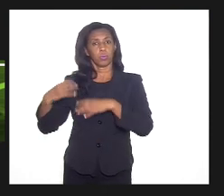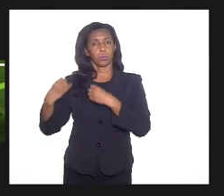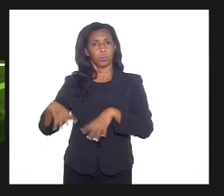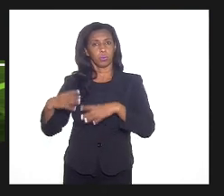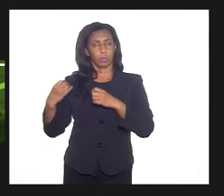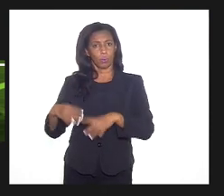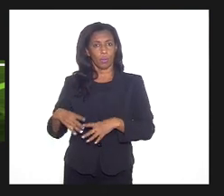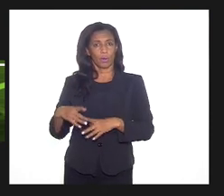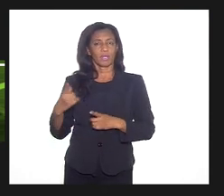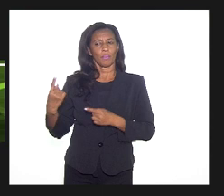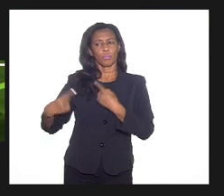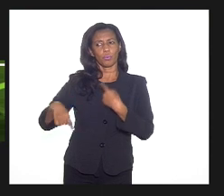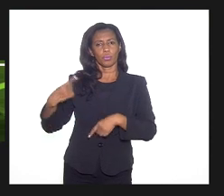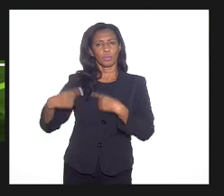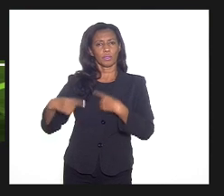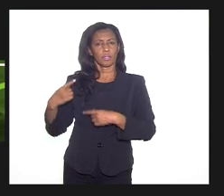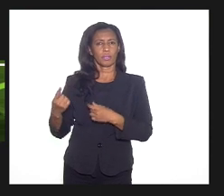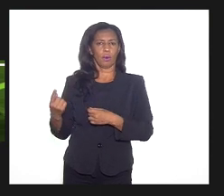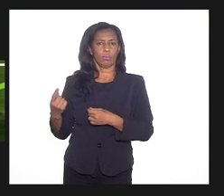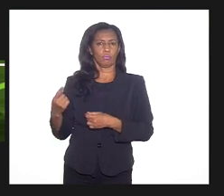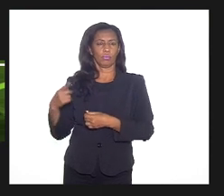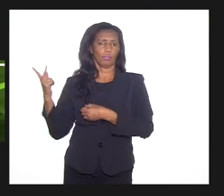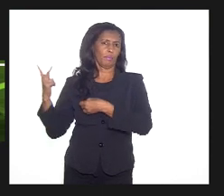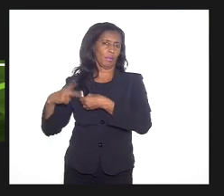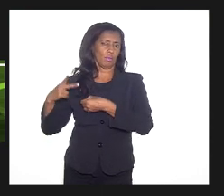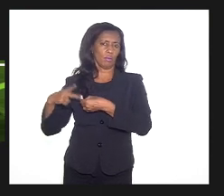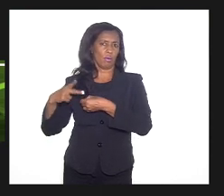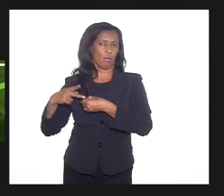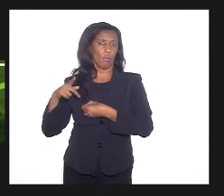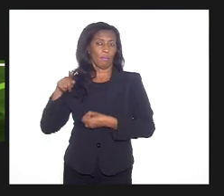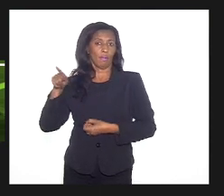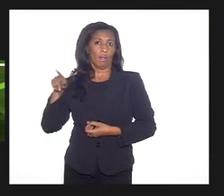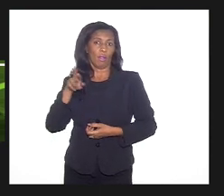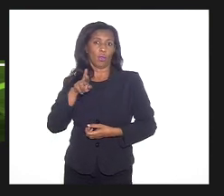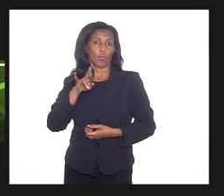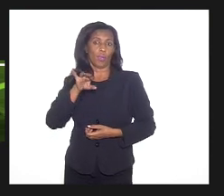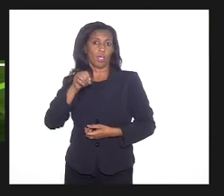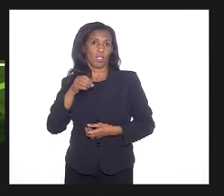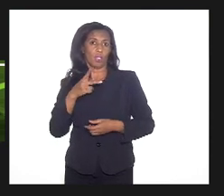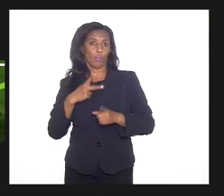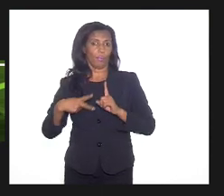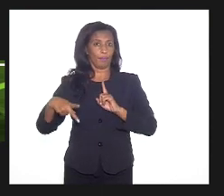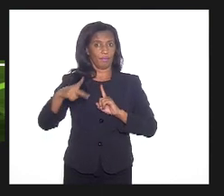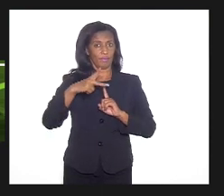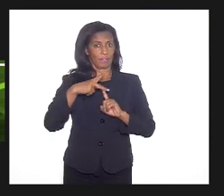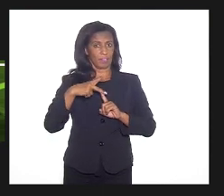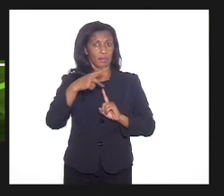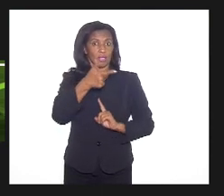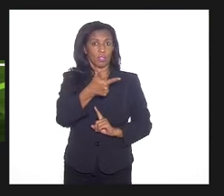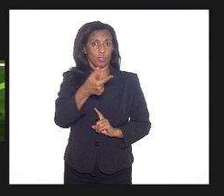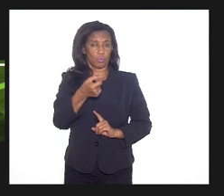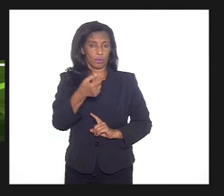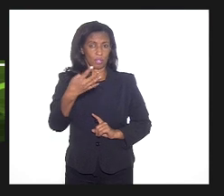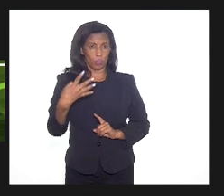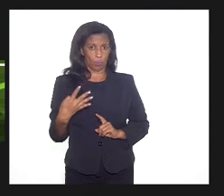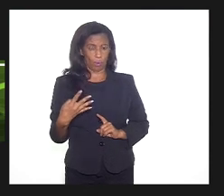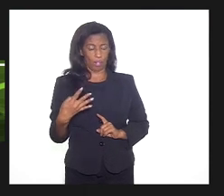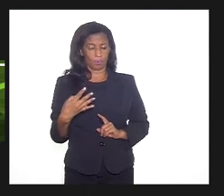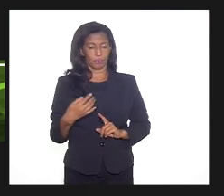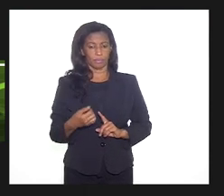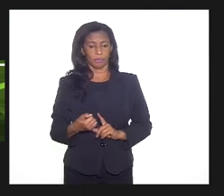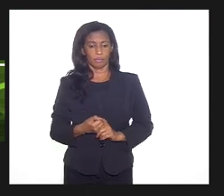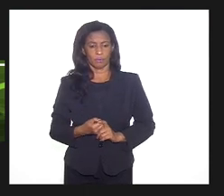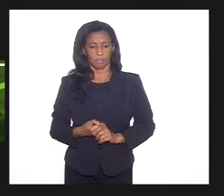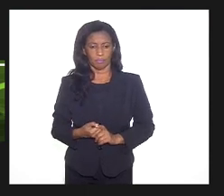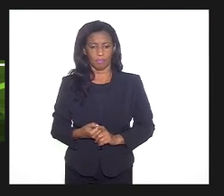de securitização dos royalties lá no Rio Previdência. Esses 204, na verdade, foram 340. Se